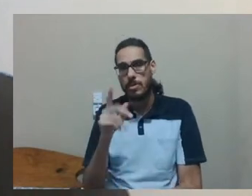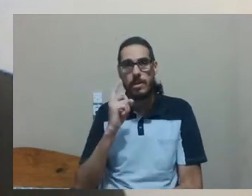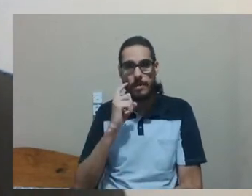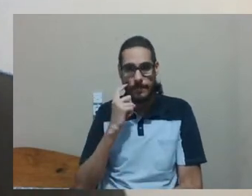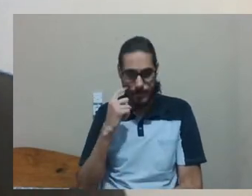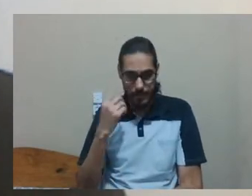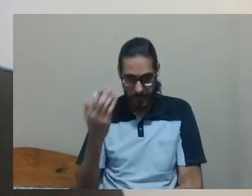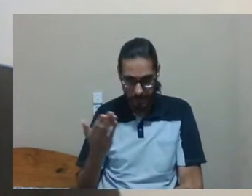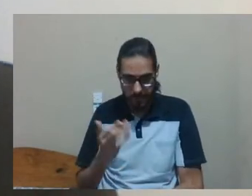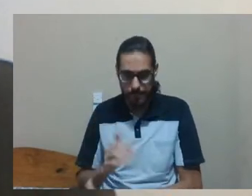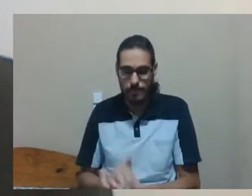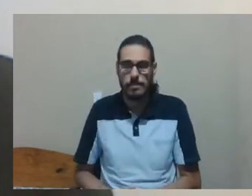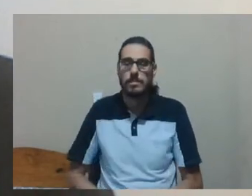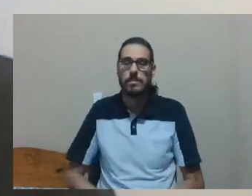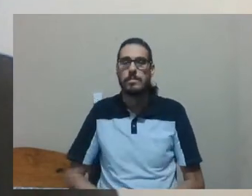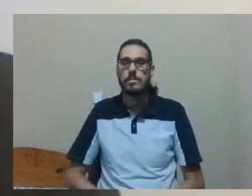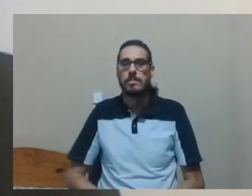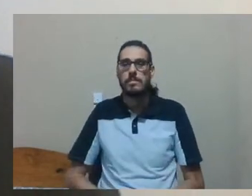palavra.